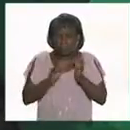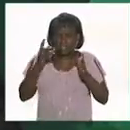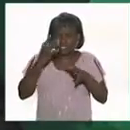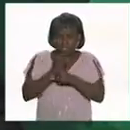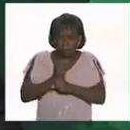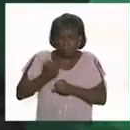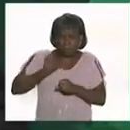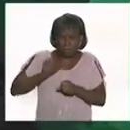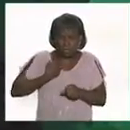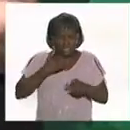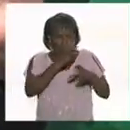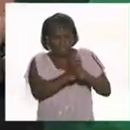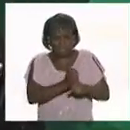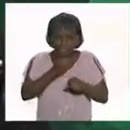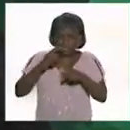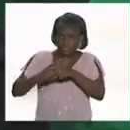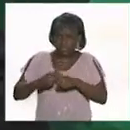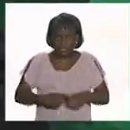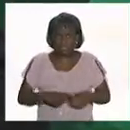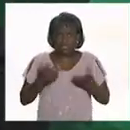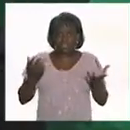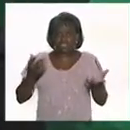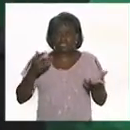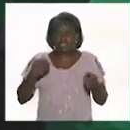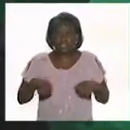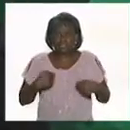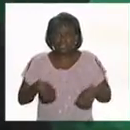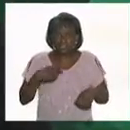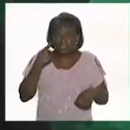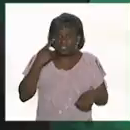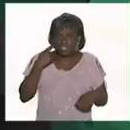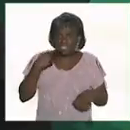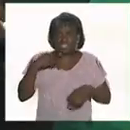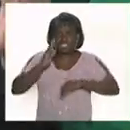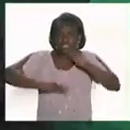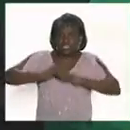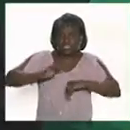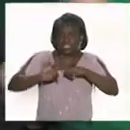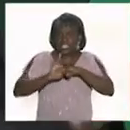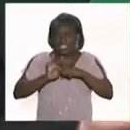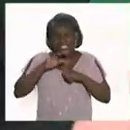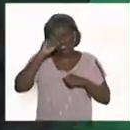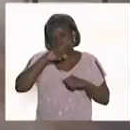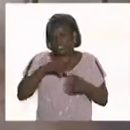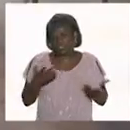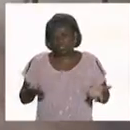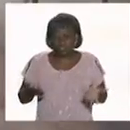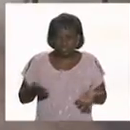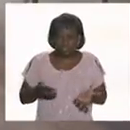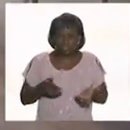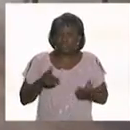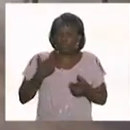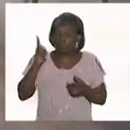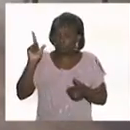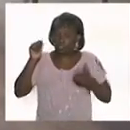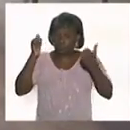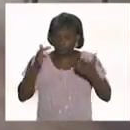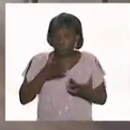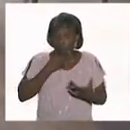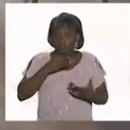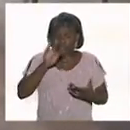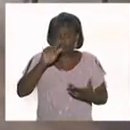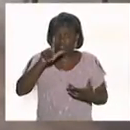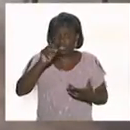fórmula que você tem que somar ponto daqui, dali, fazer critério de índice técnico, aí complica tudo. Um outro detalhe até que o